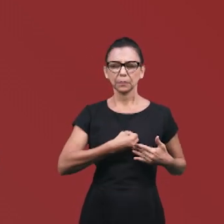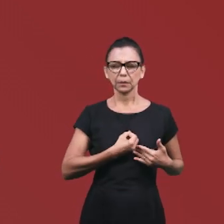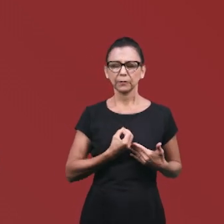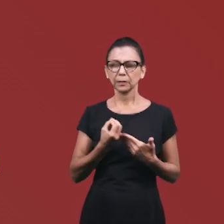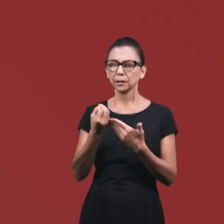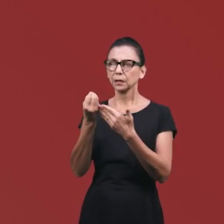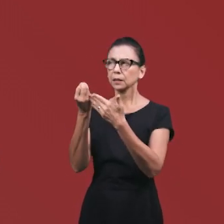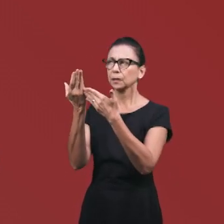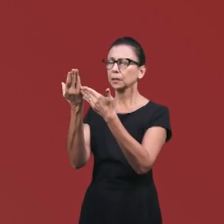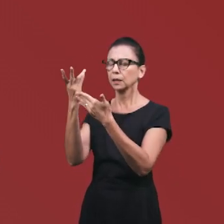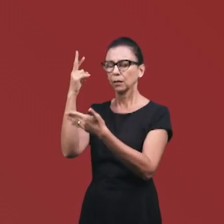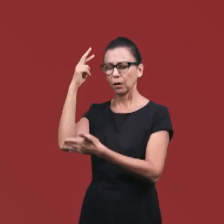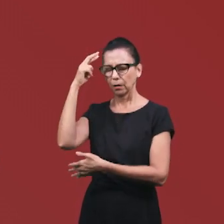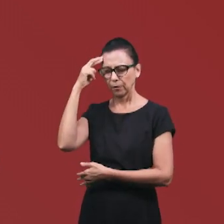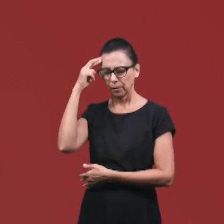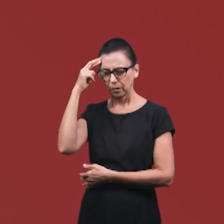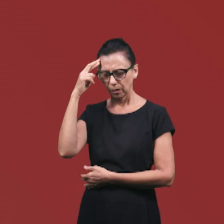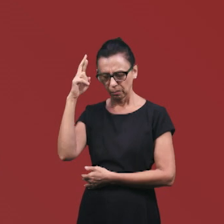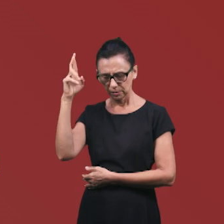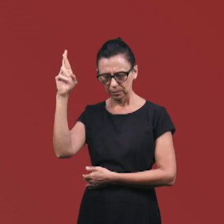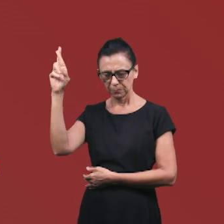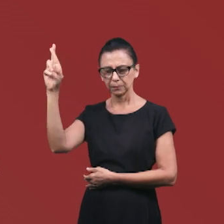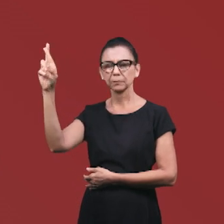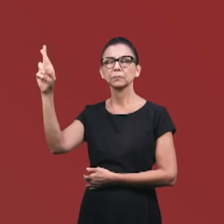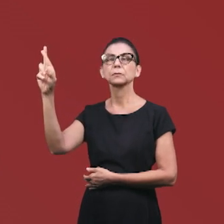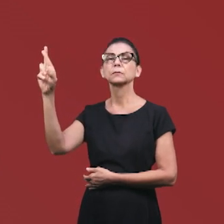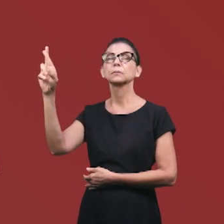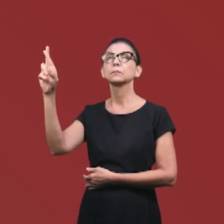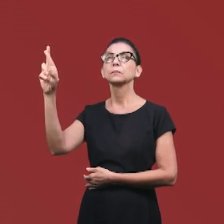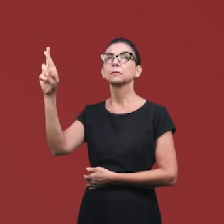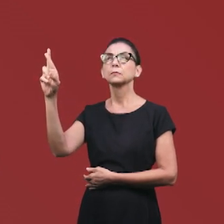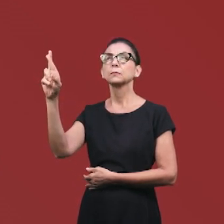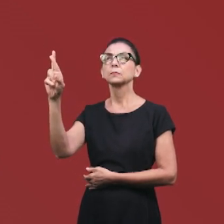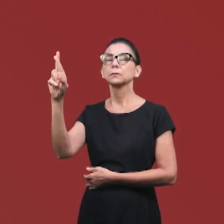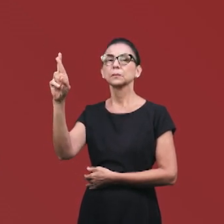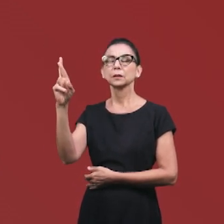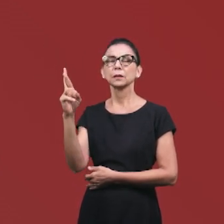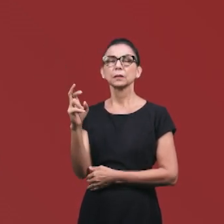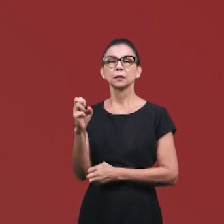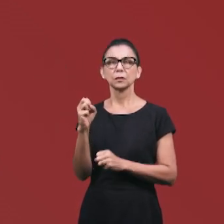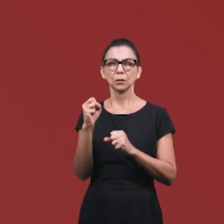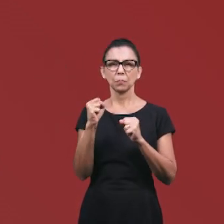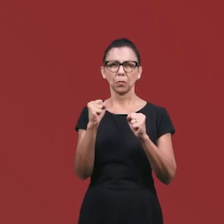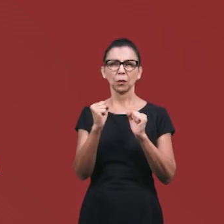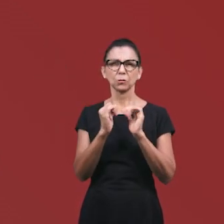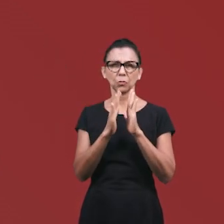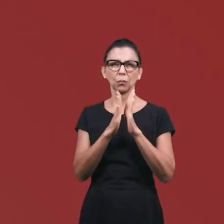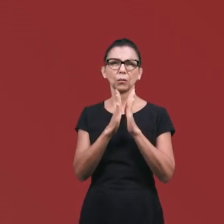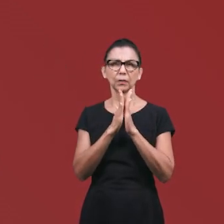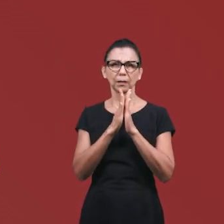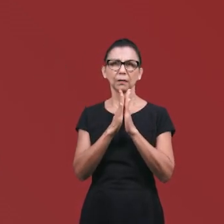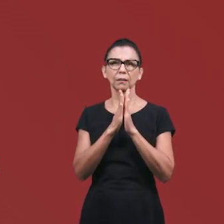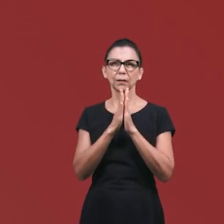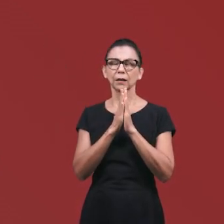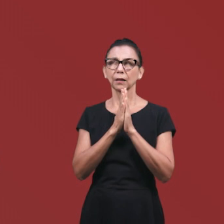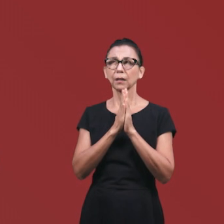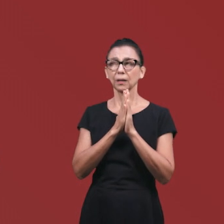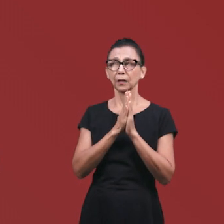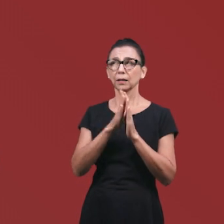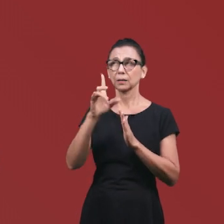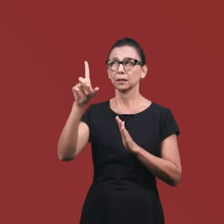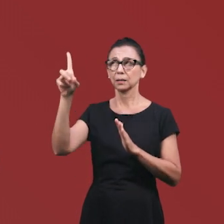colocar minha vida sobre o altar. Então sei que posso orar e